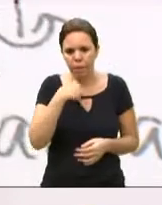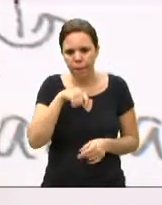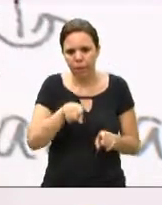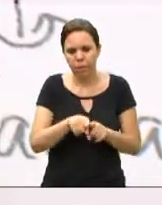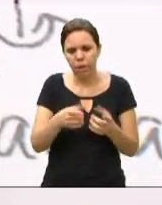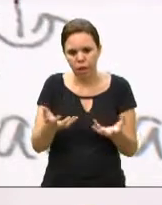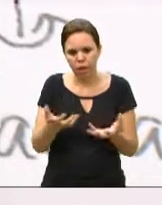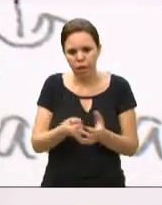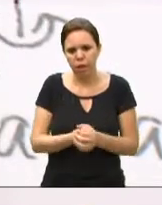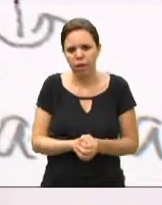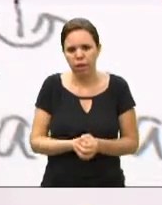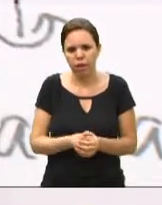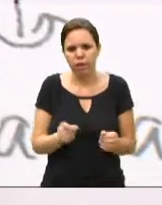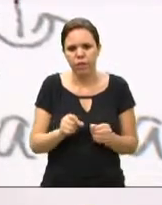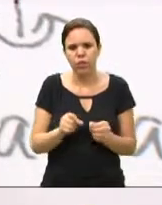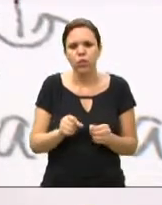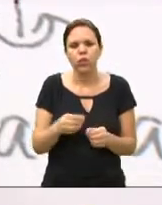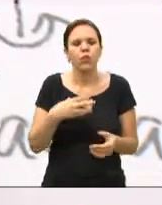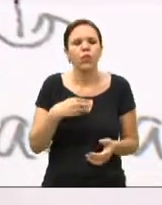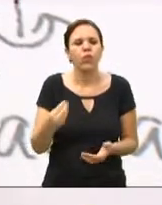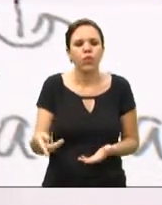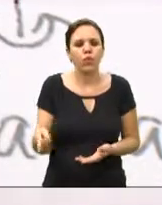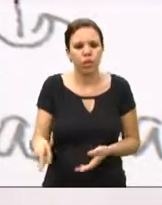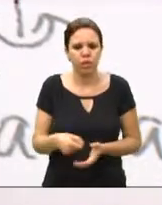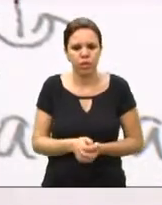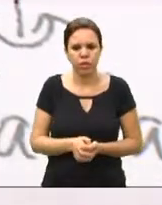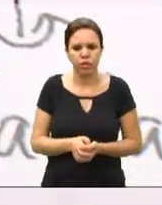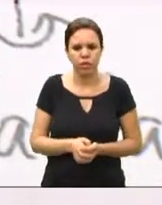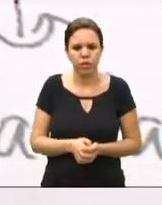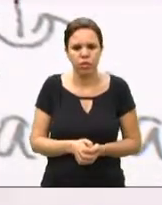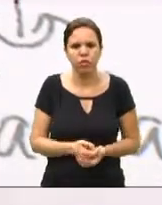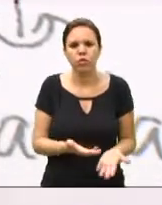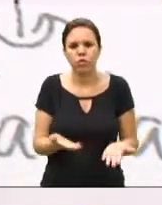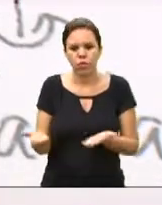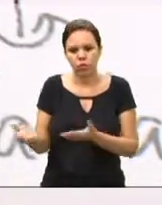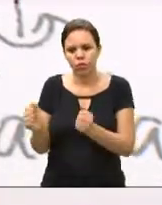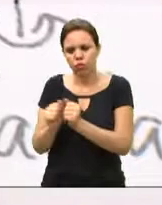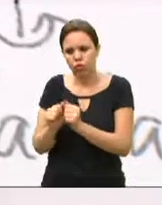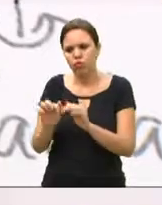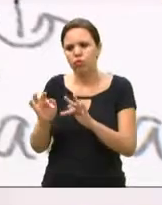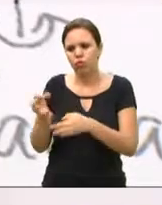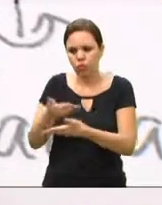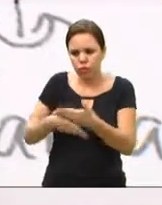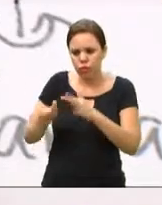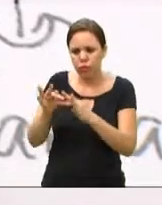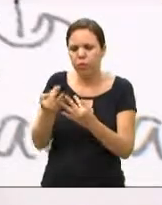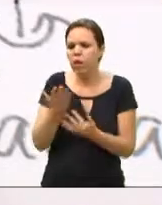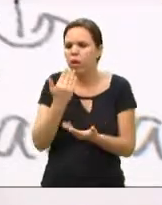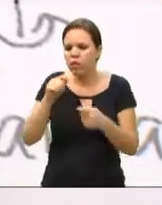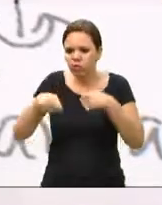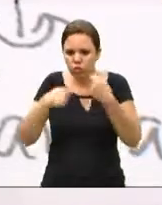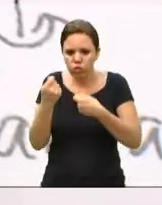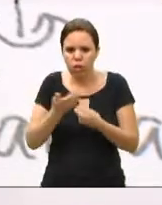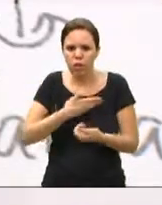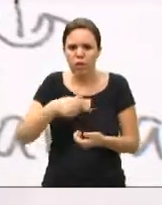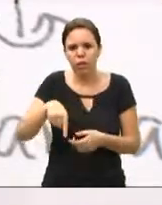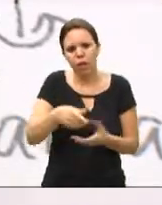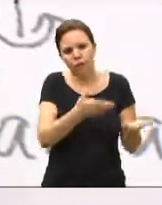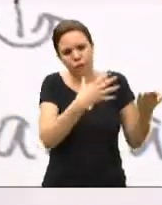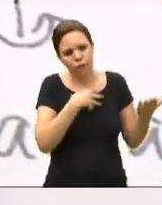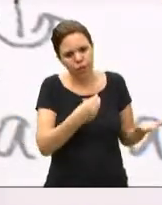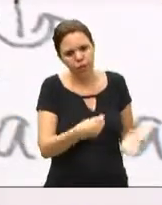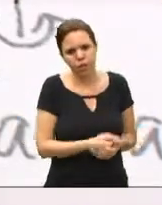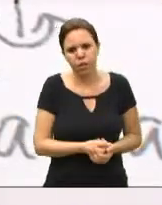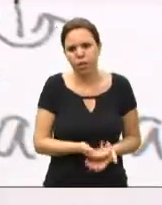colocar o filho dentro do lado social, né, da família. Então assim, ah, vai ter um jantar na casa de um amigo aí, quer carregar o